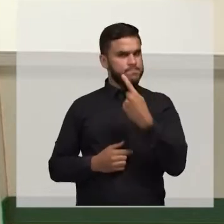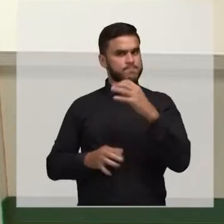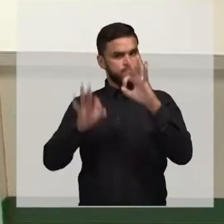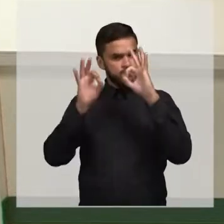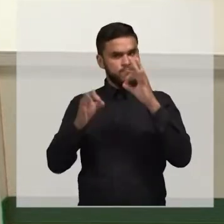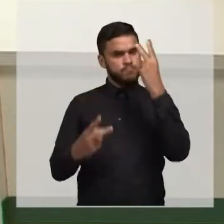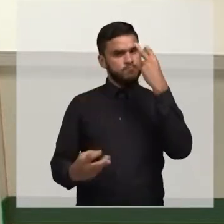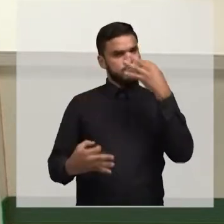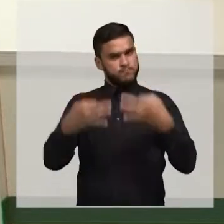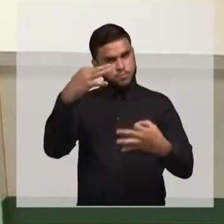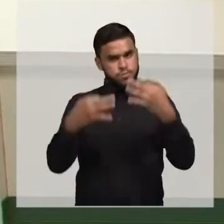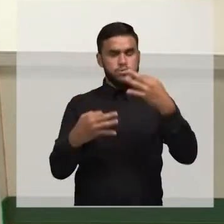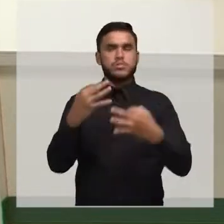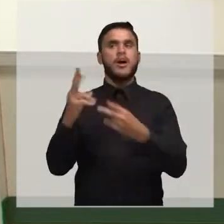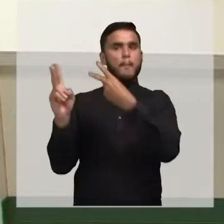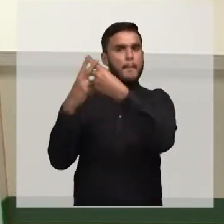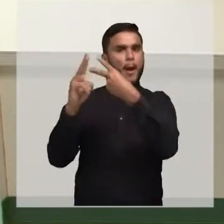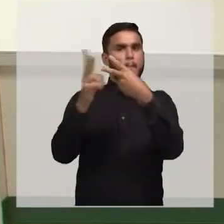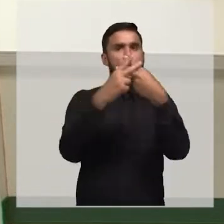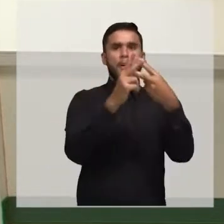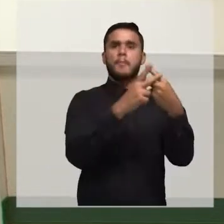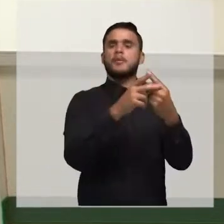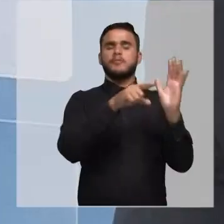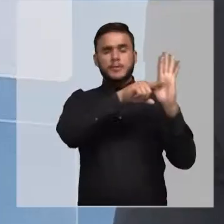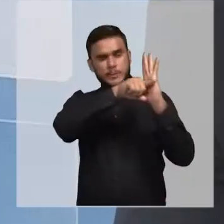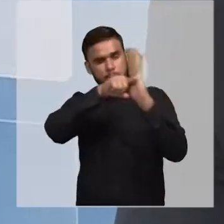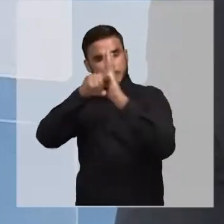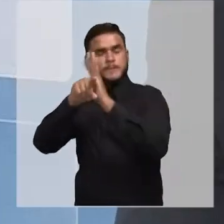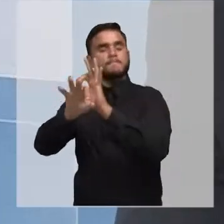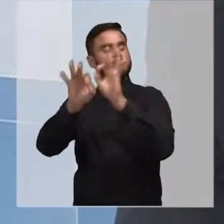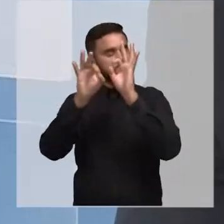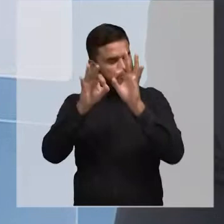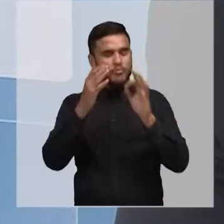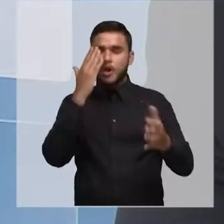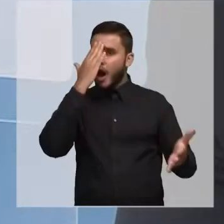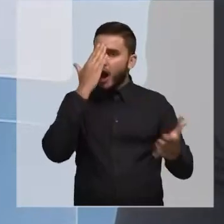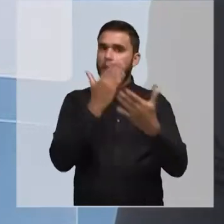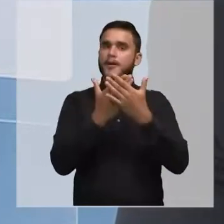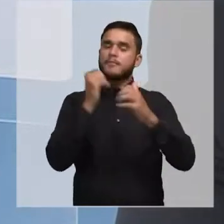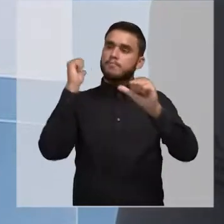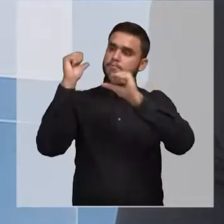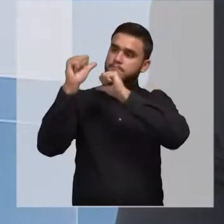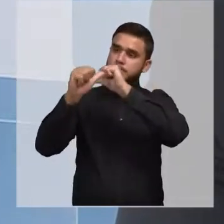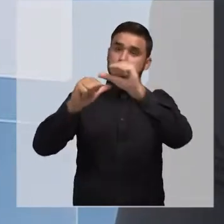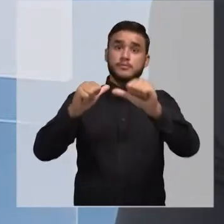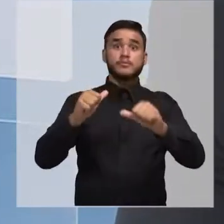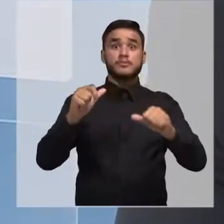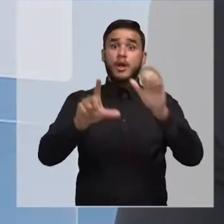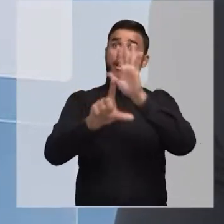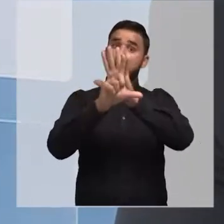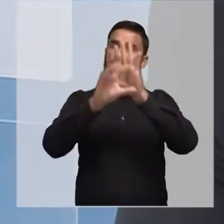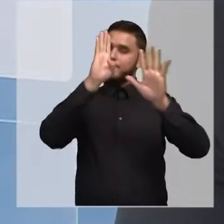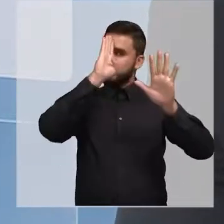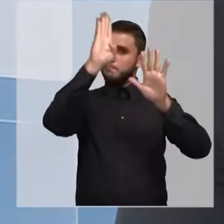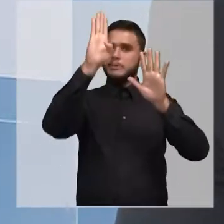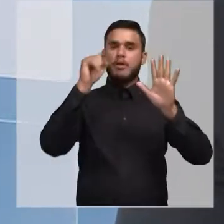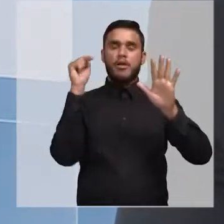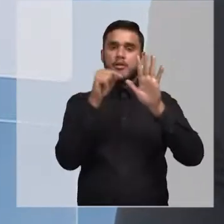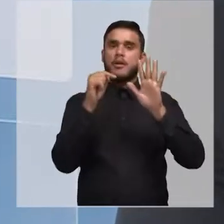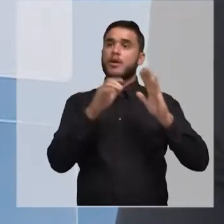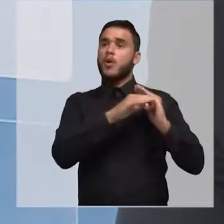de renovação. Que o judiciário brasileiro estava mudando e que a lei iria